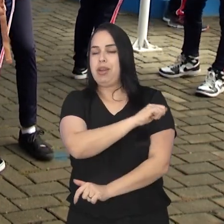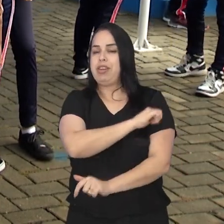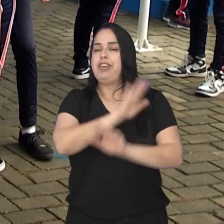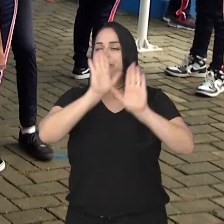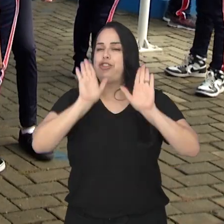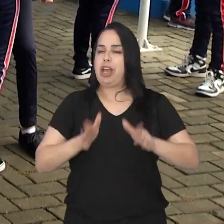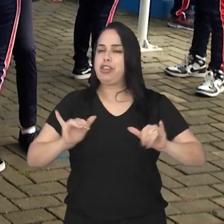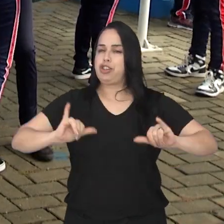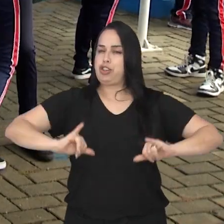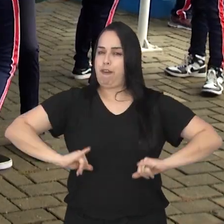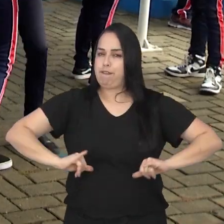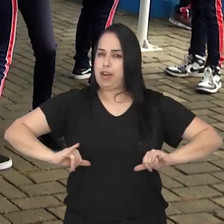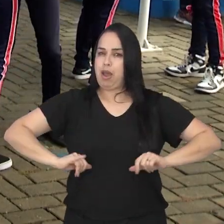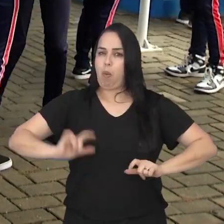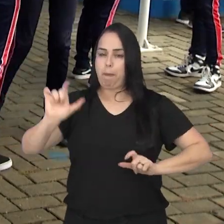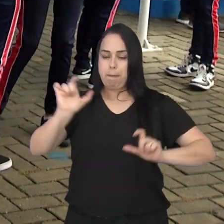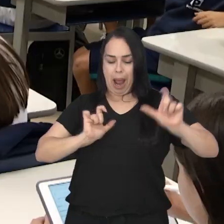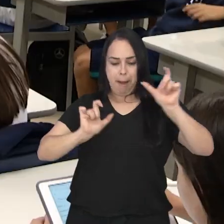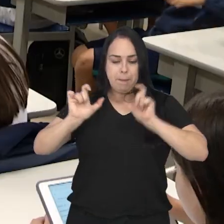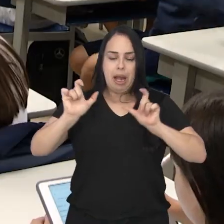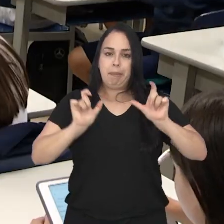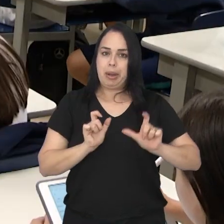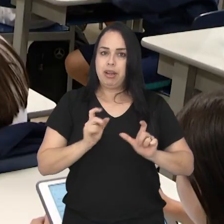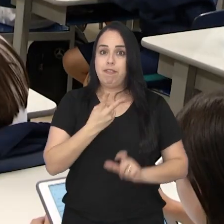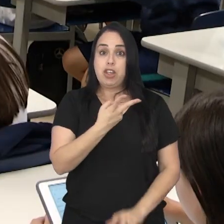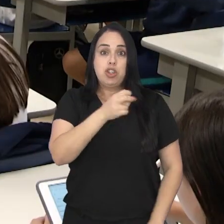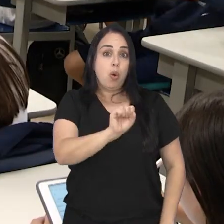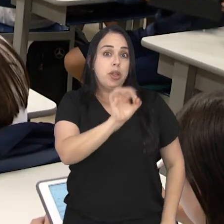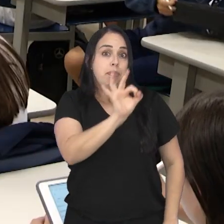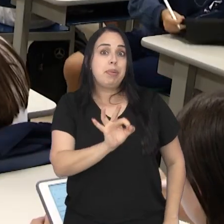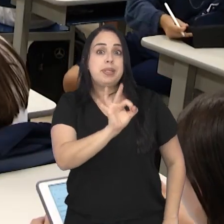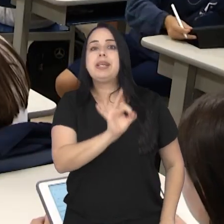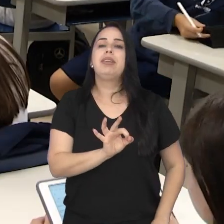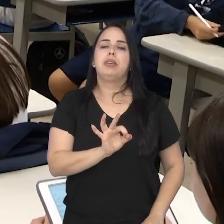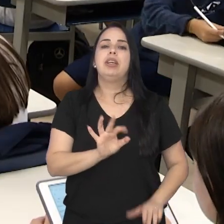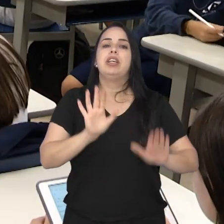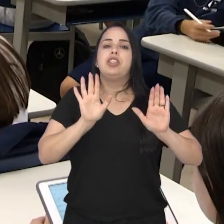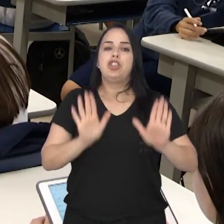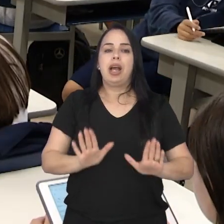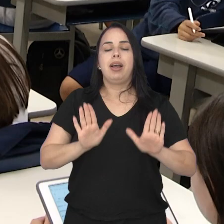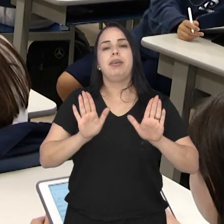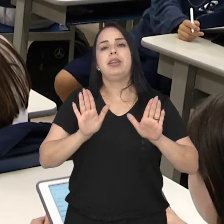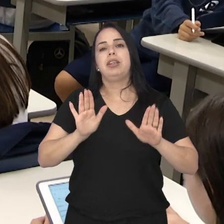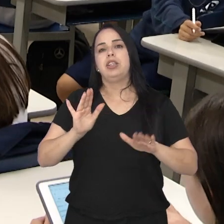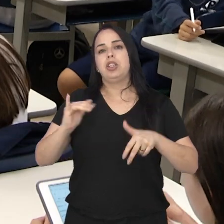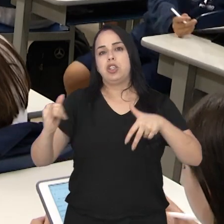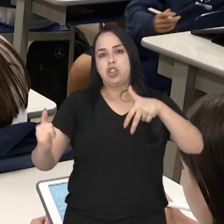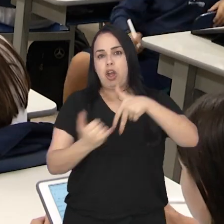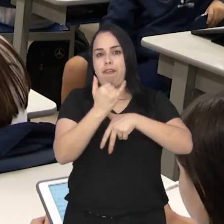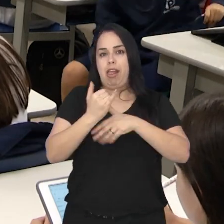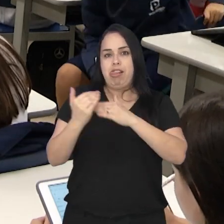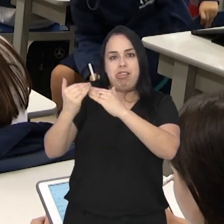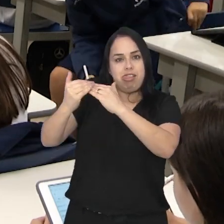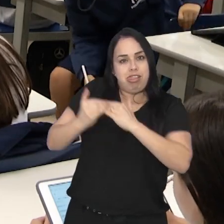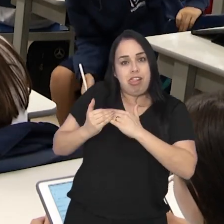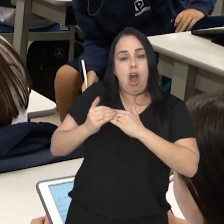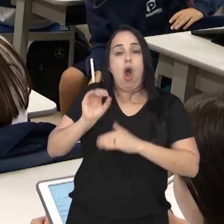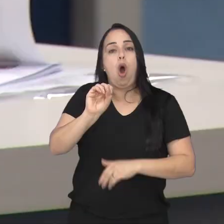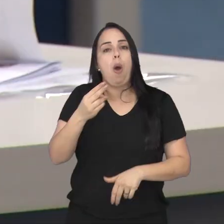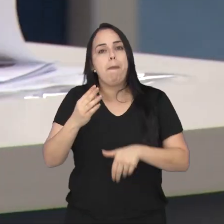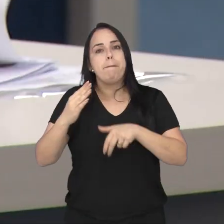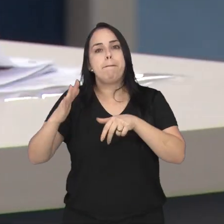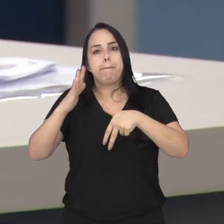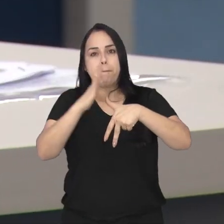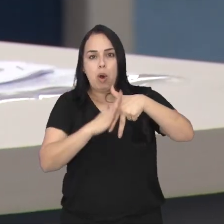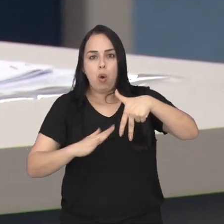já sofreu alguma forma de agressão 28% deles disseram que já vítimas de intimidação ou